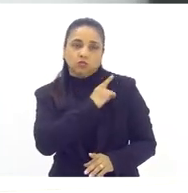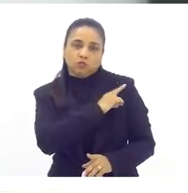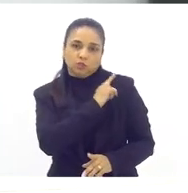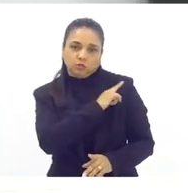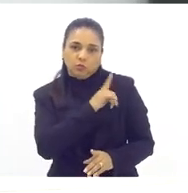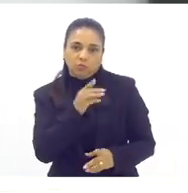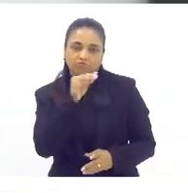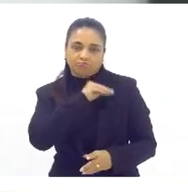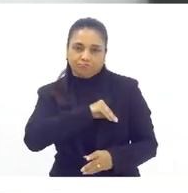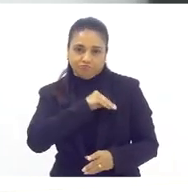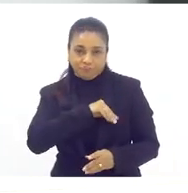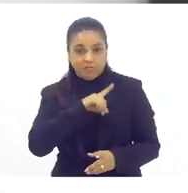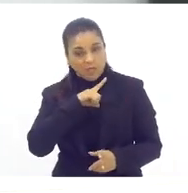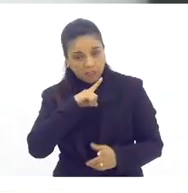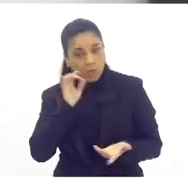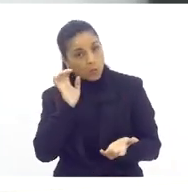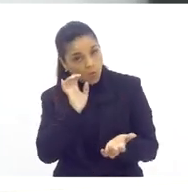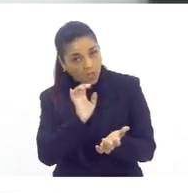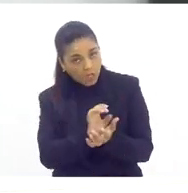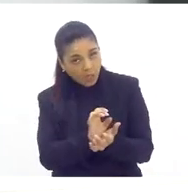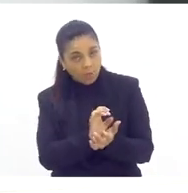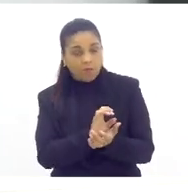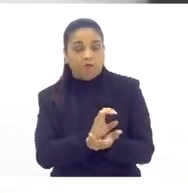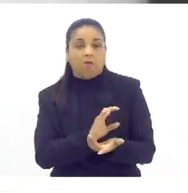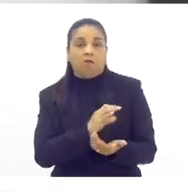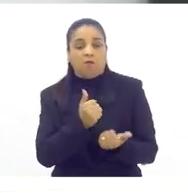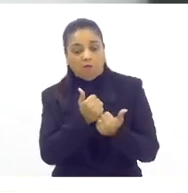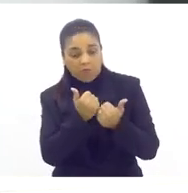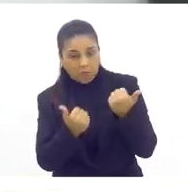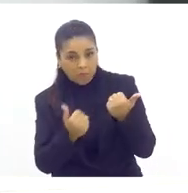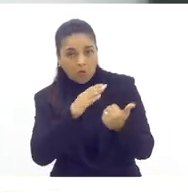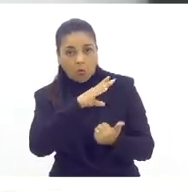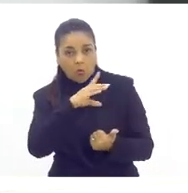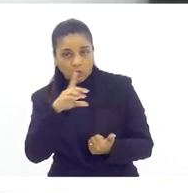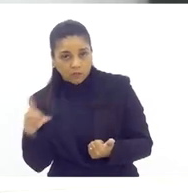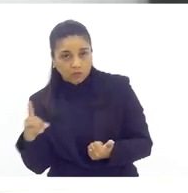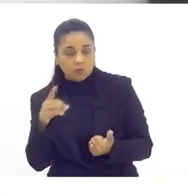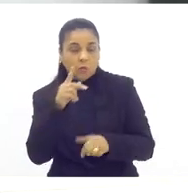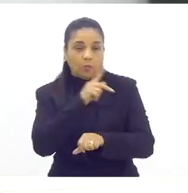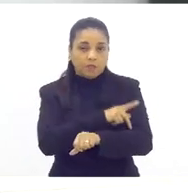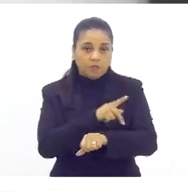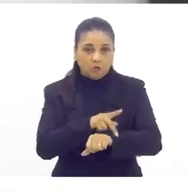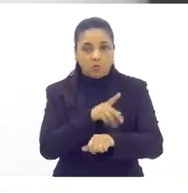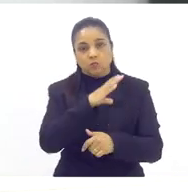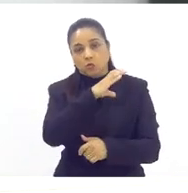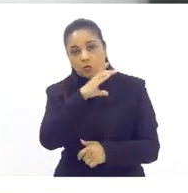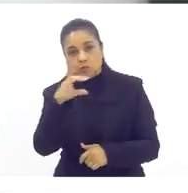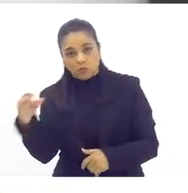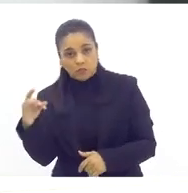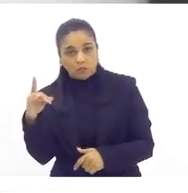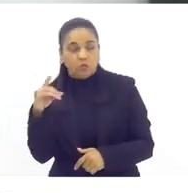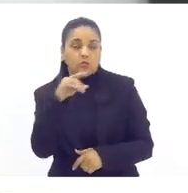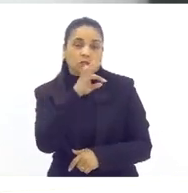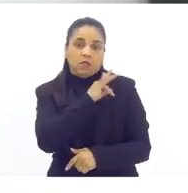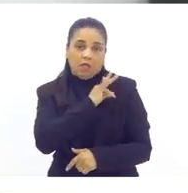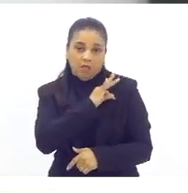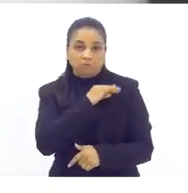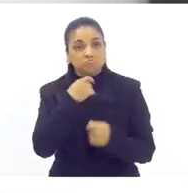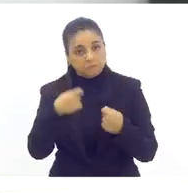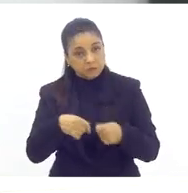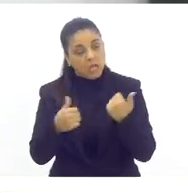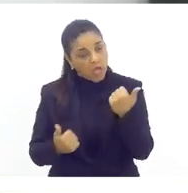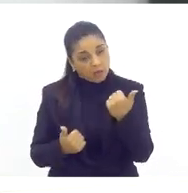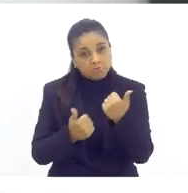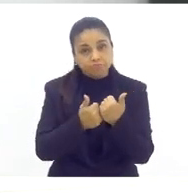a gente tem uma equipe de com a gestor coordenador técnico coordenador pedagógico esses adjuntos também precisam ser